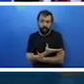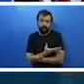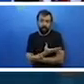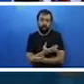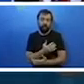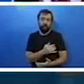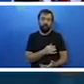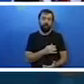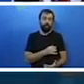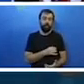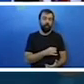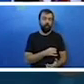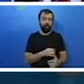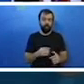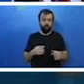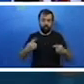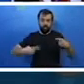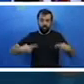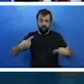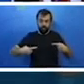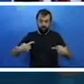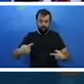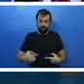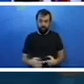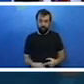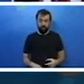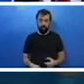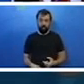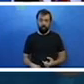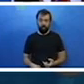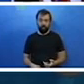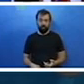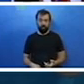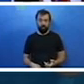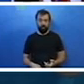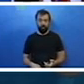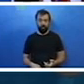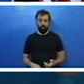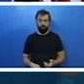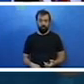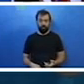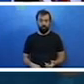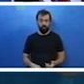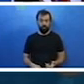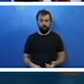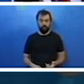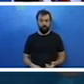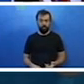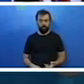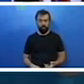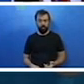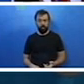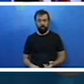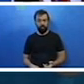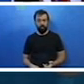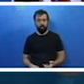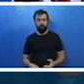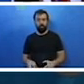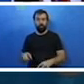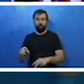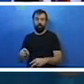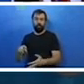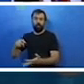Tiradentes foi uma causa. Depois, mais causas disso tudo que aconteceu com o Tiradentes.